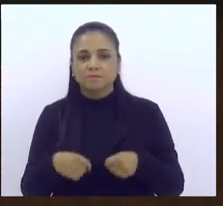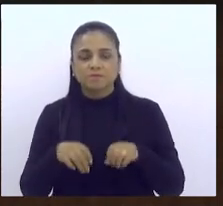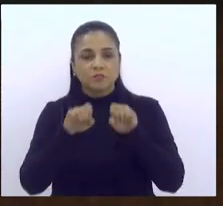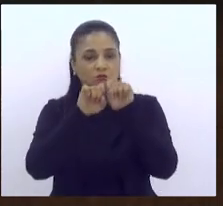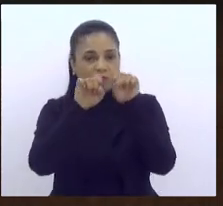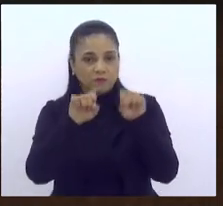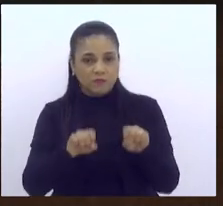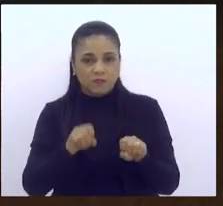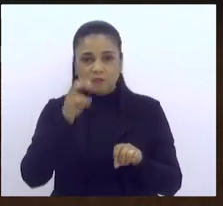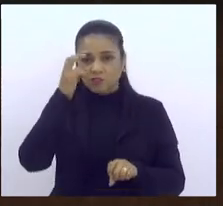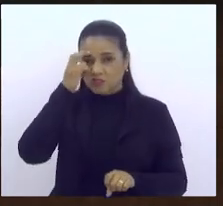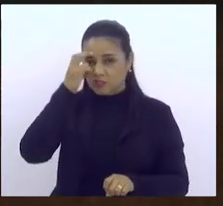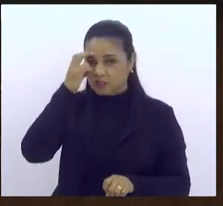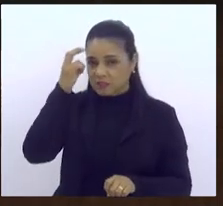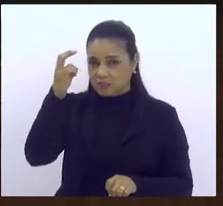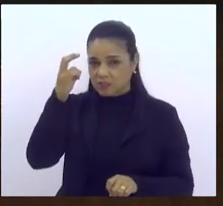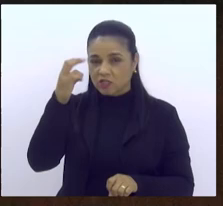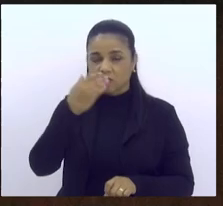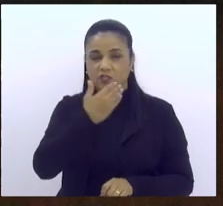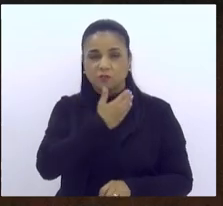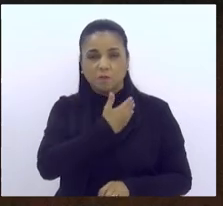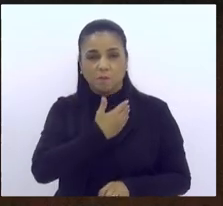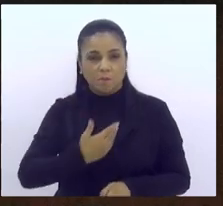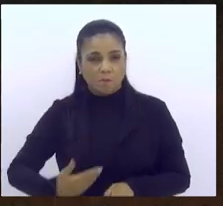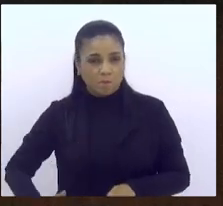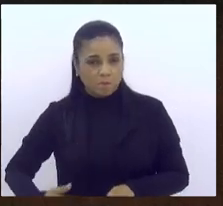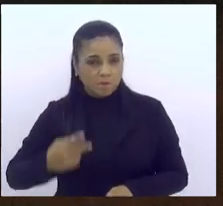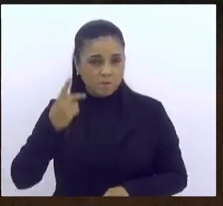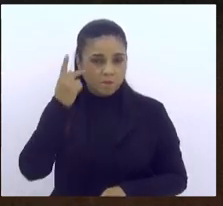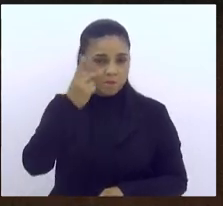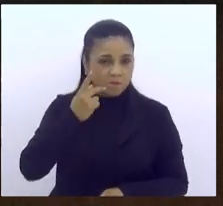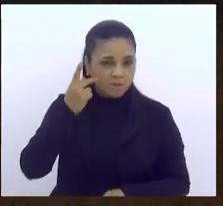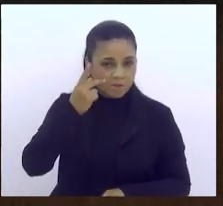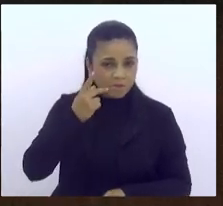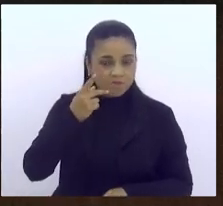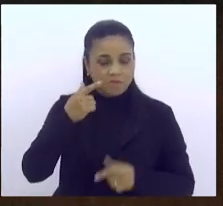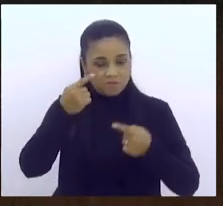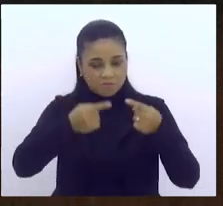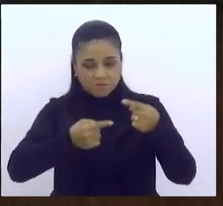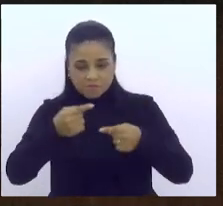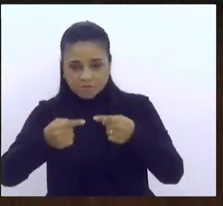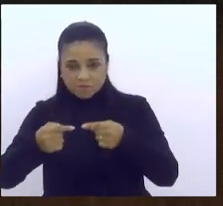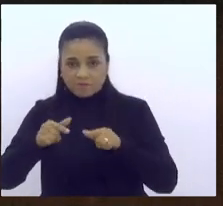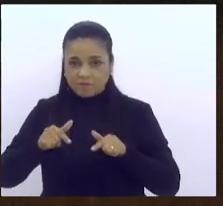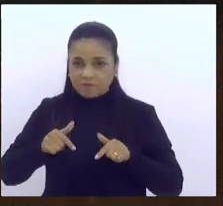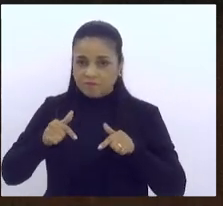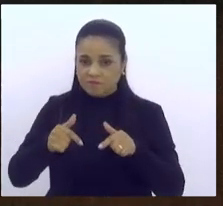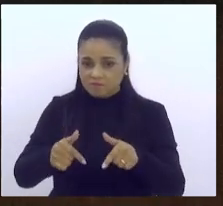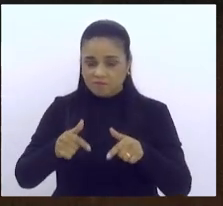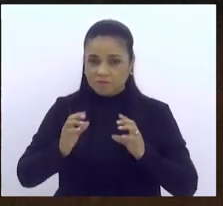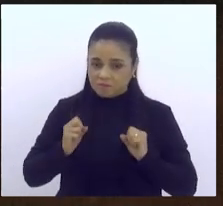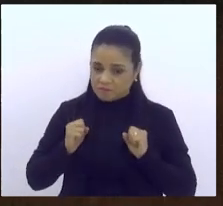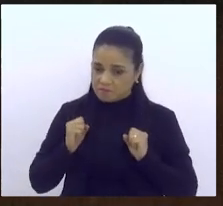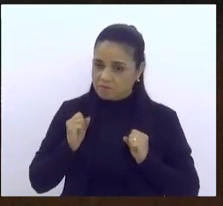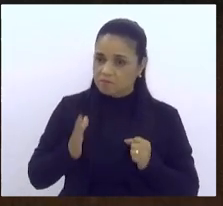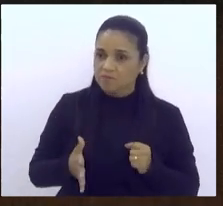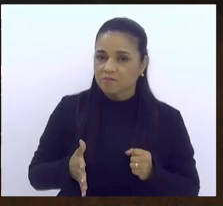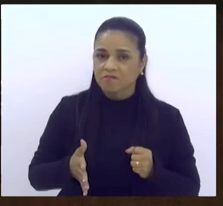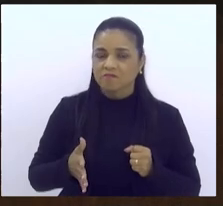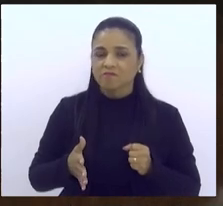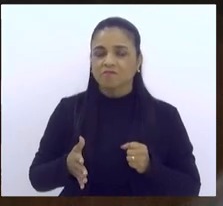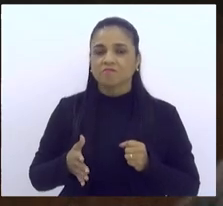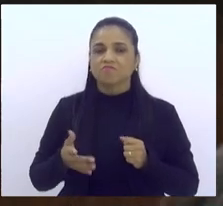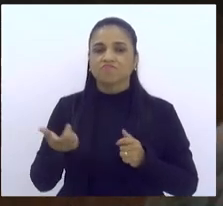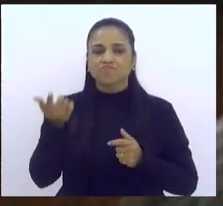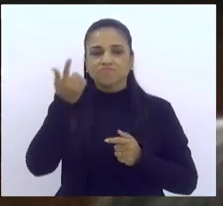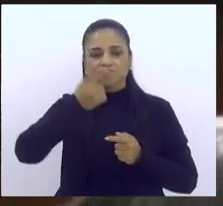de inteligência, da capacidade pública de fazermos os debates e de termos ações que vão, na verdade,